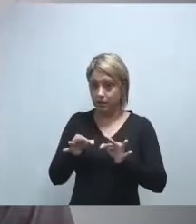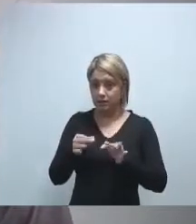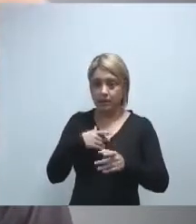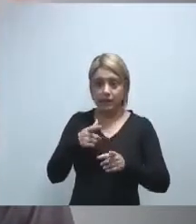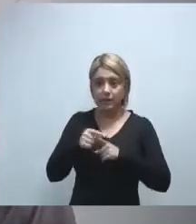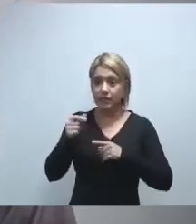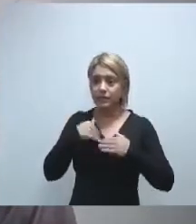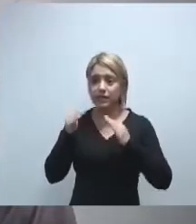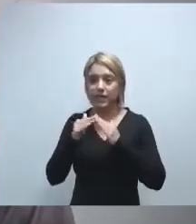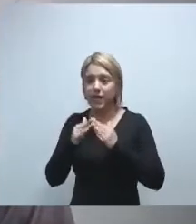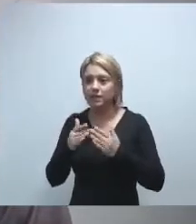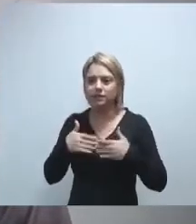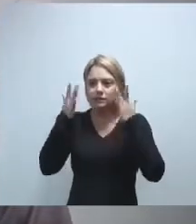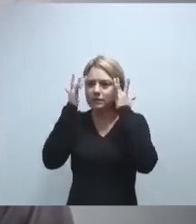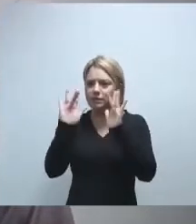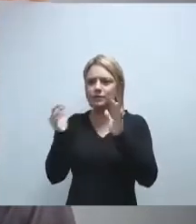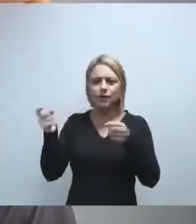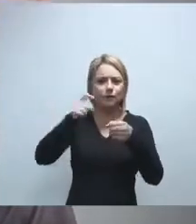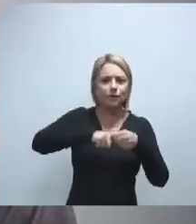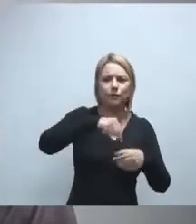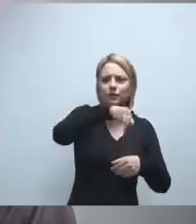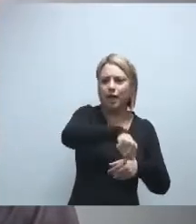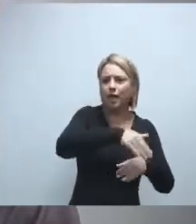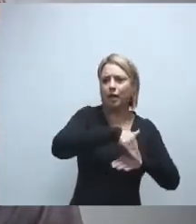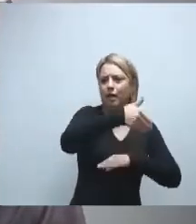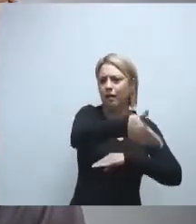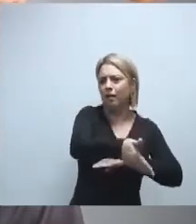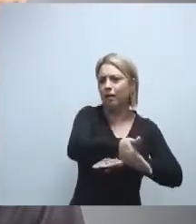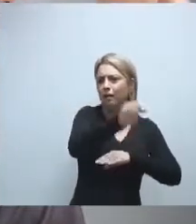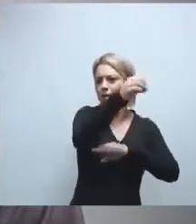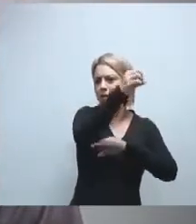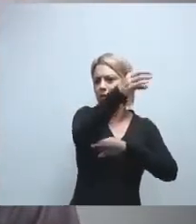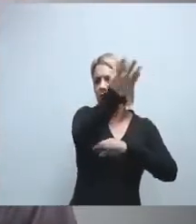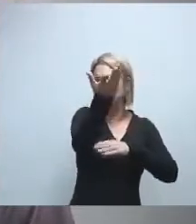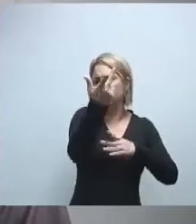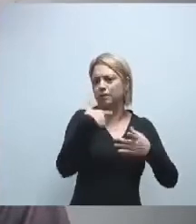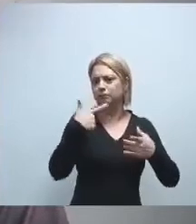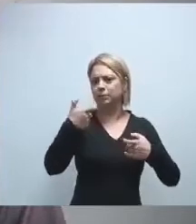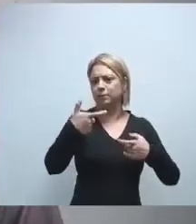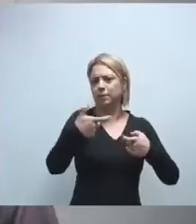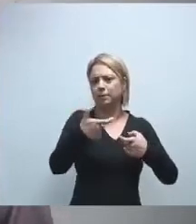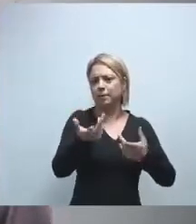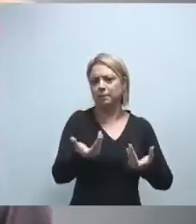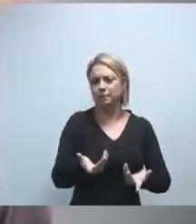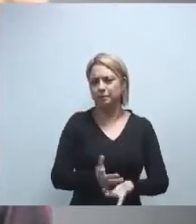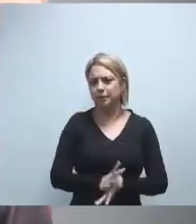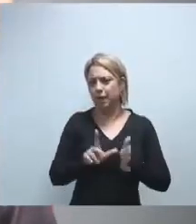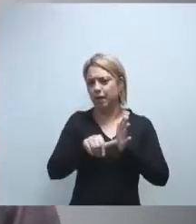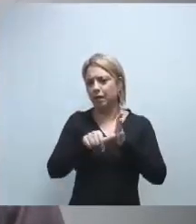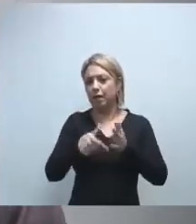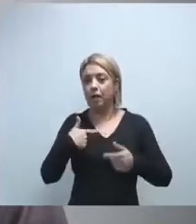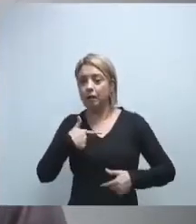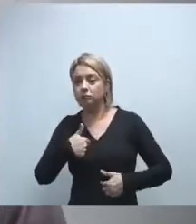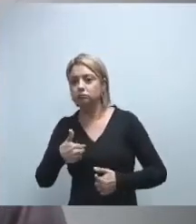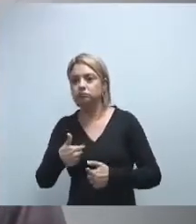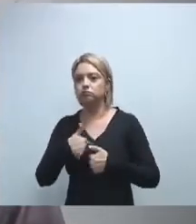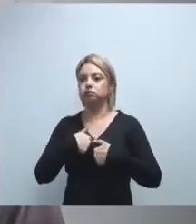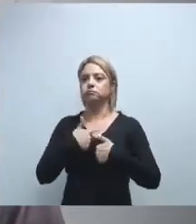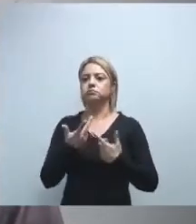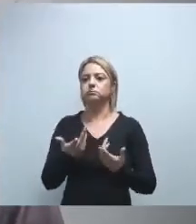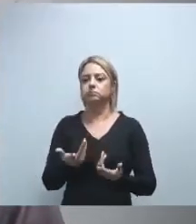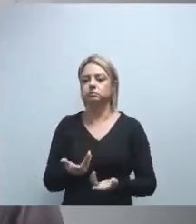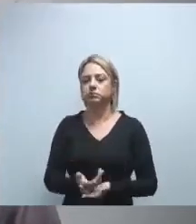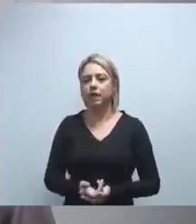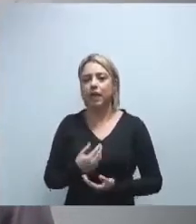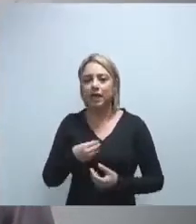de casa e não saber se vai conseguir atravessar o falou da esquina sem ser assaltado sem levar um tiro no peito